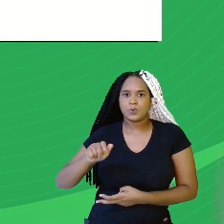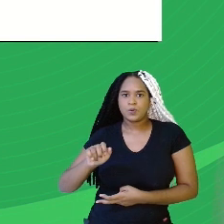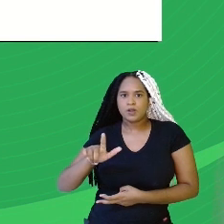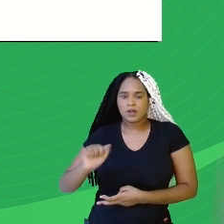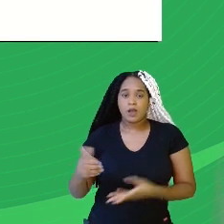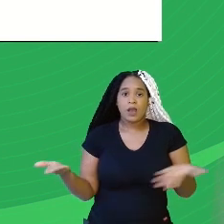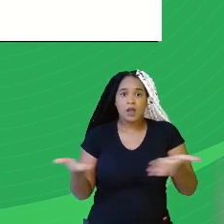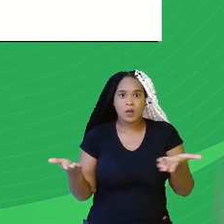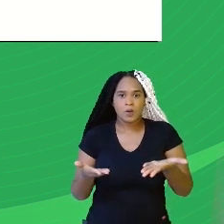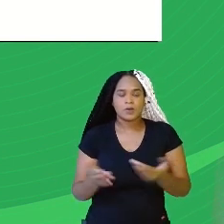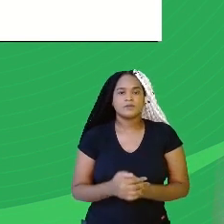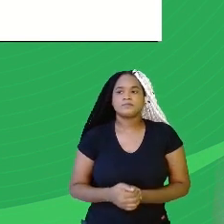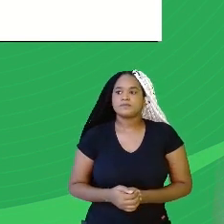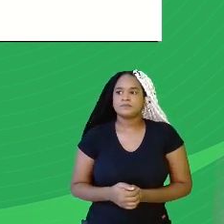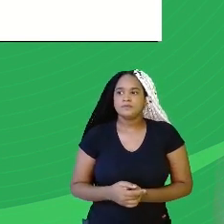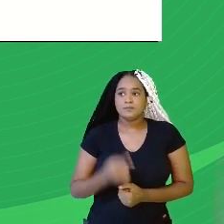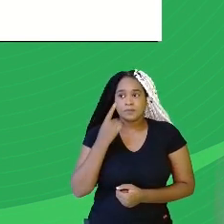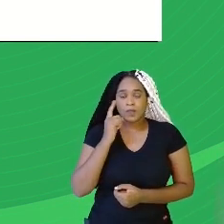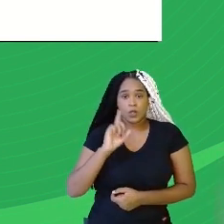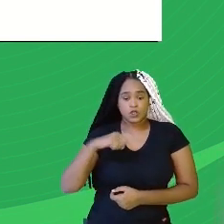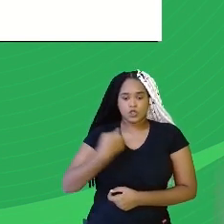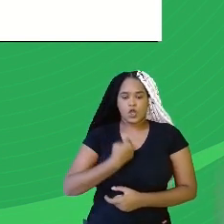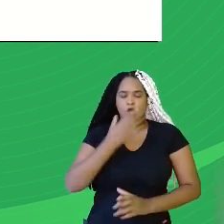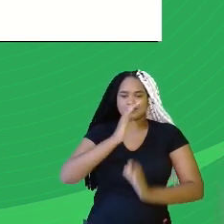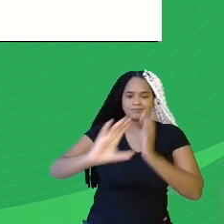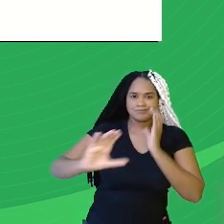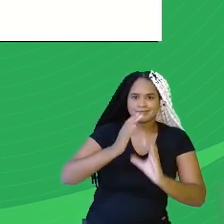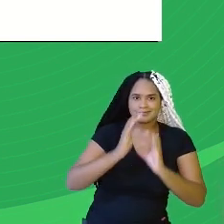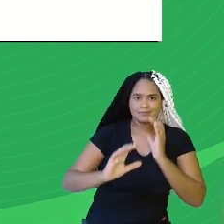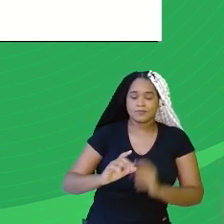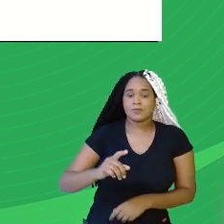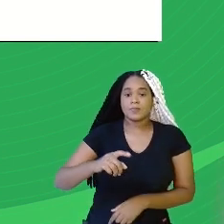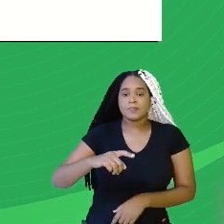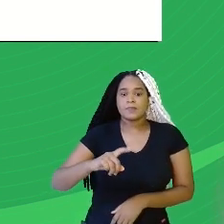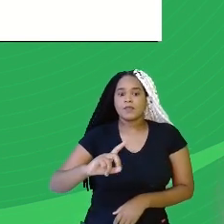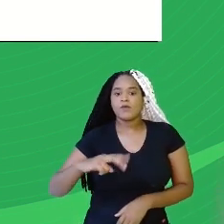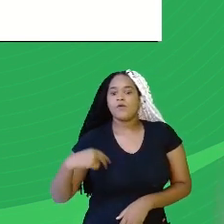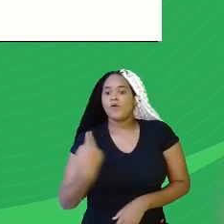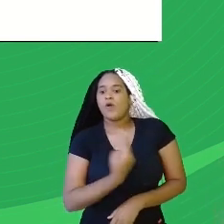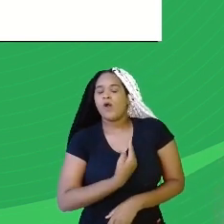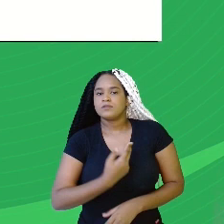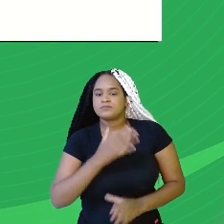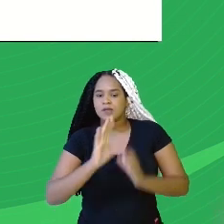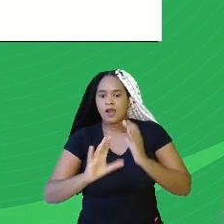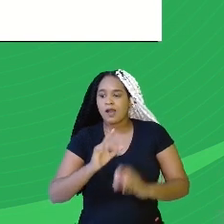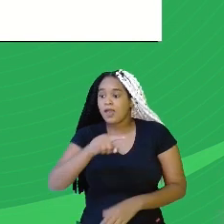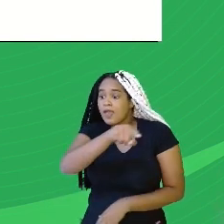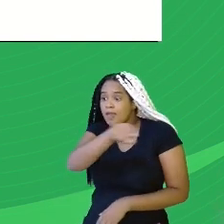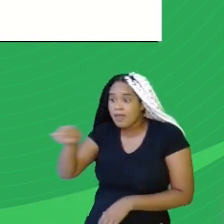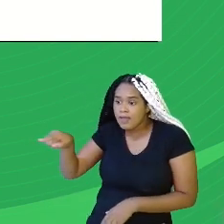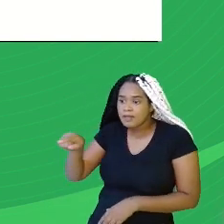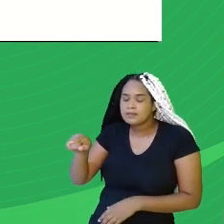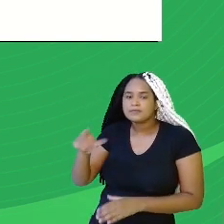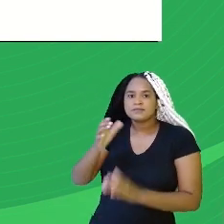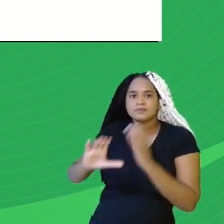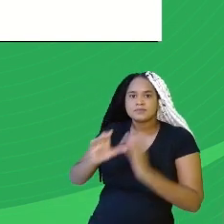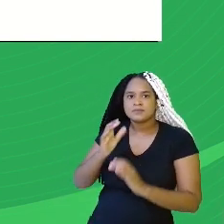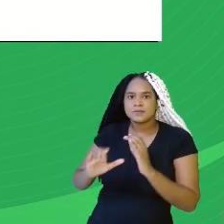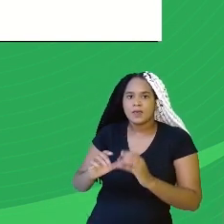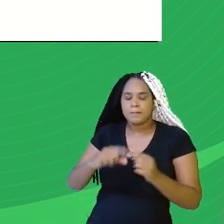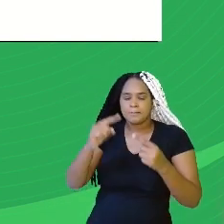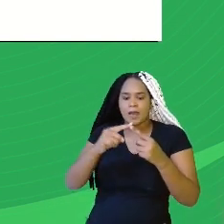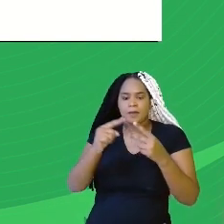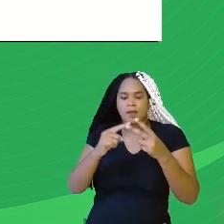Nós cantamos, vós cantais, eles cantam. Foi primeira, segunda e terceira pessoa